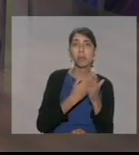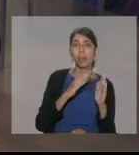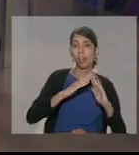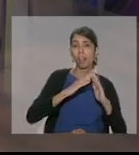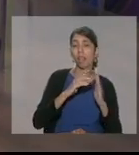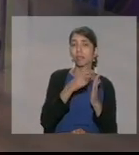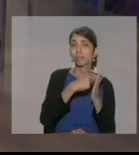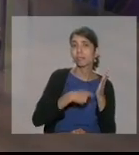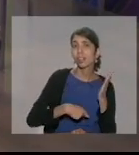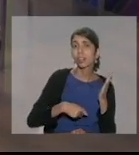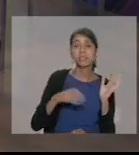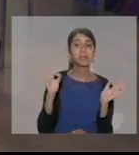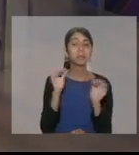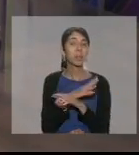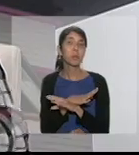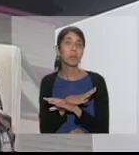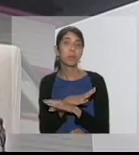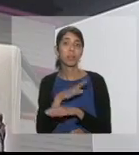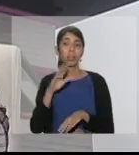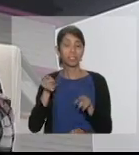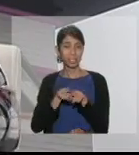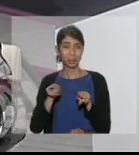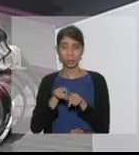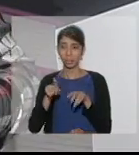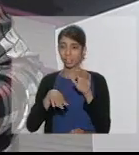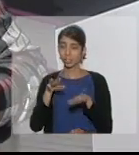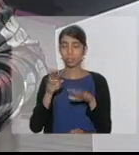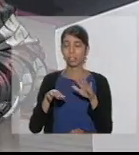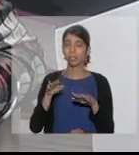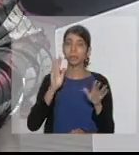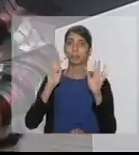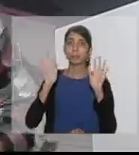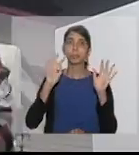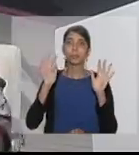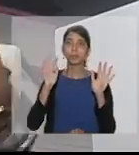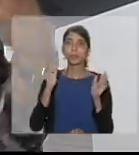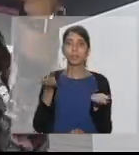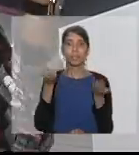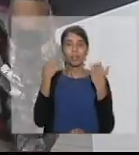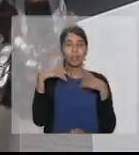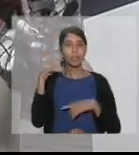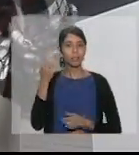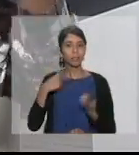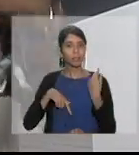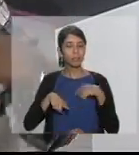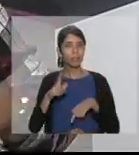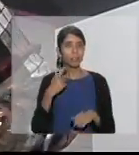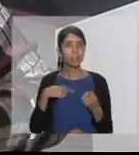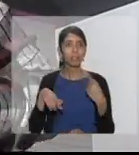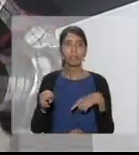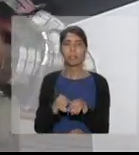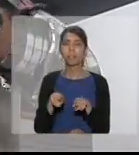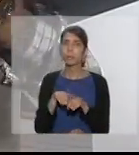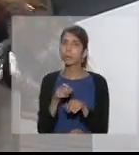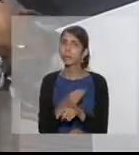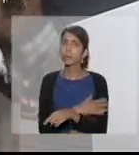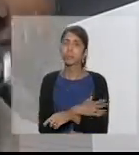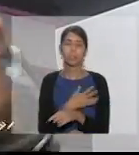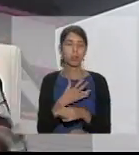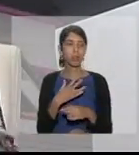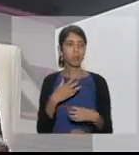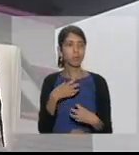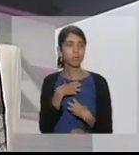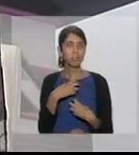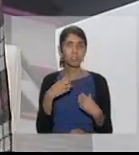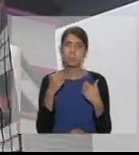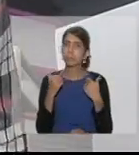seguinte, tava lá. Então, eu acho que você dava tempo até pro a sua questão imunológica, não é só emocional, não. Imunológica, se fortalecer e